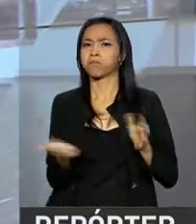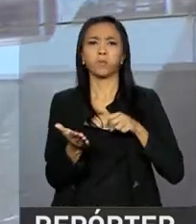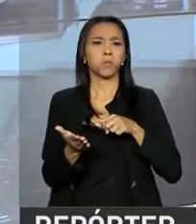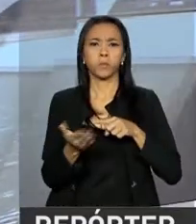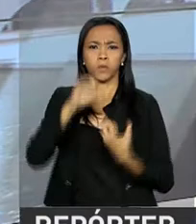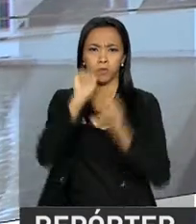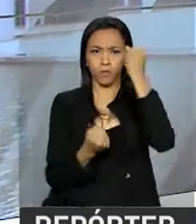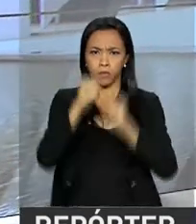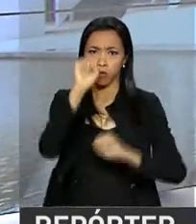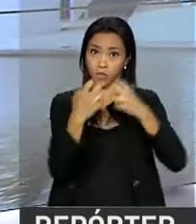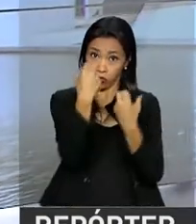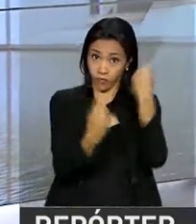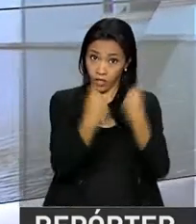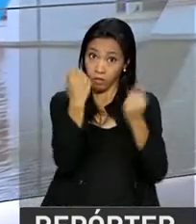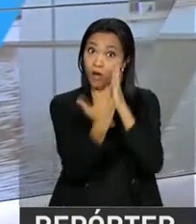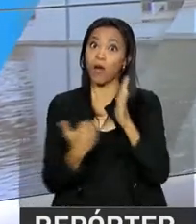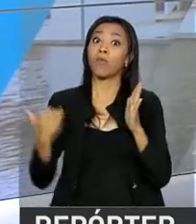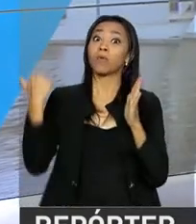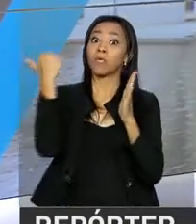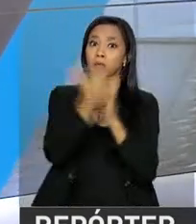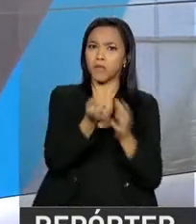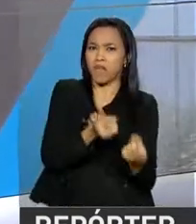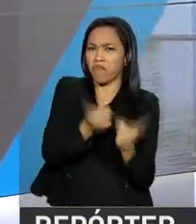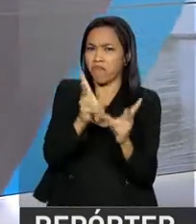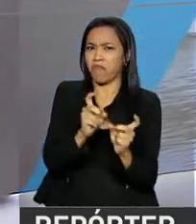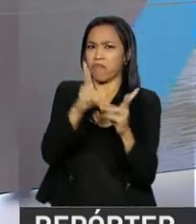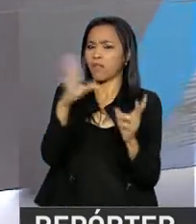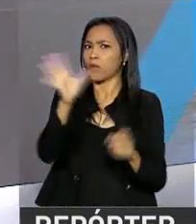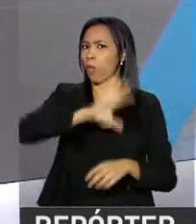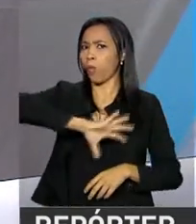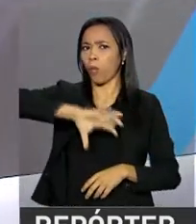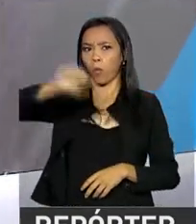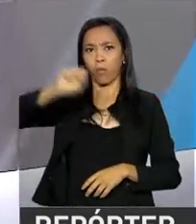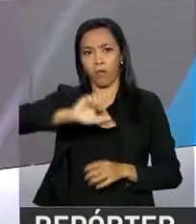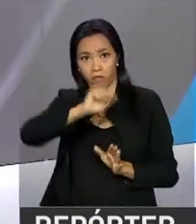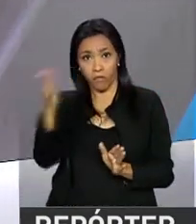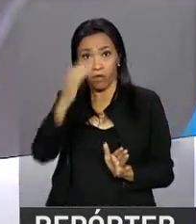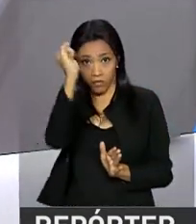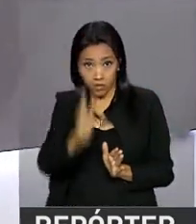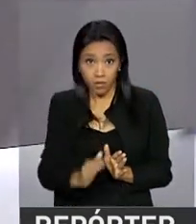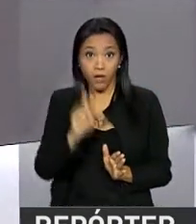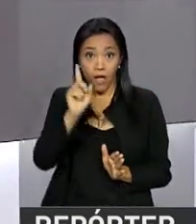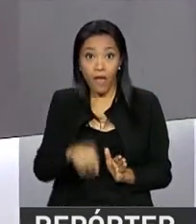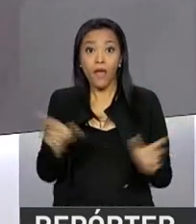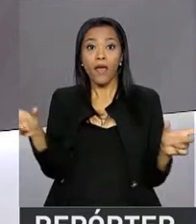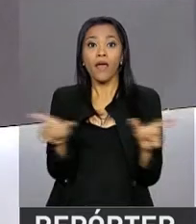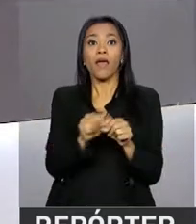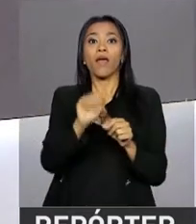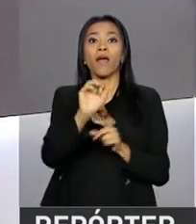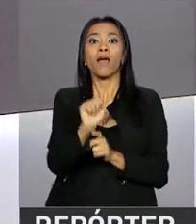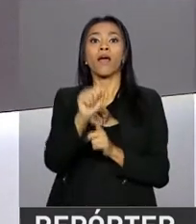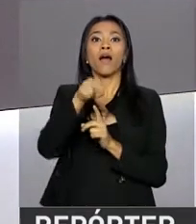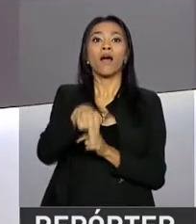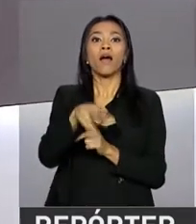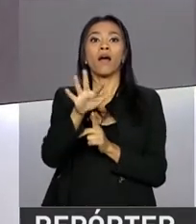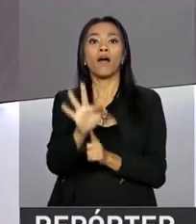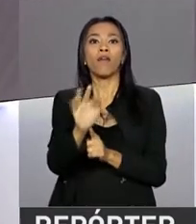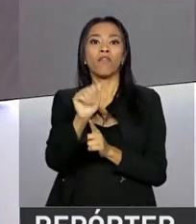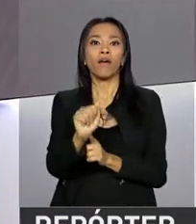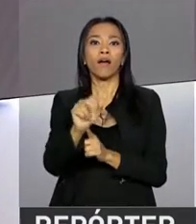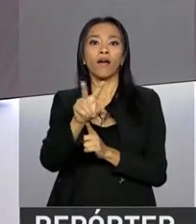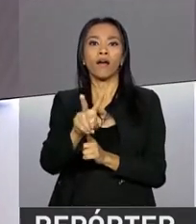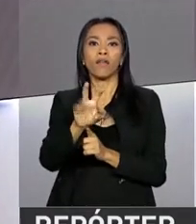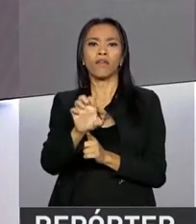no mês de março e as exportações foram recorde o levantamento é da apav a associação nacional